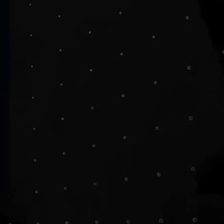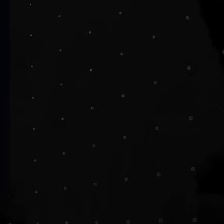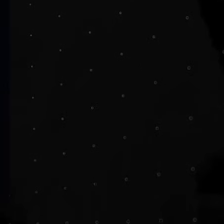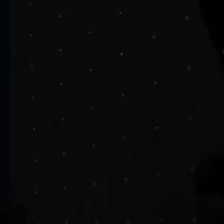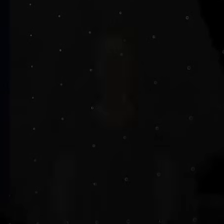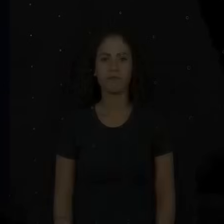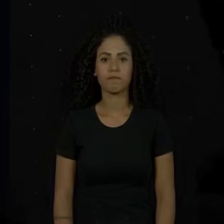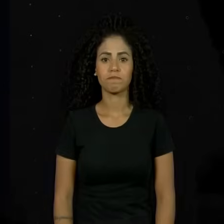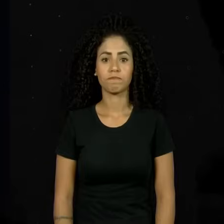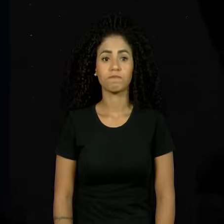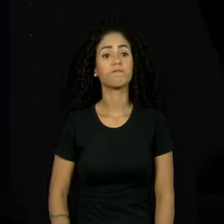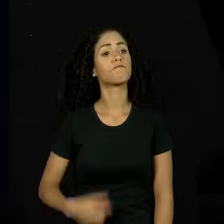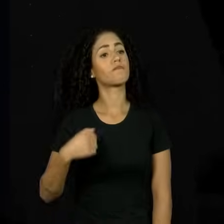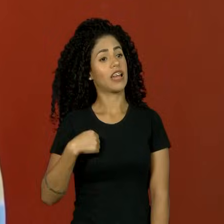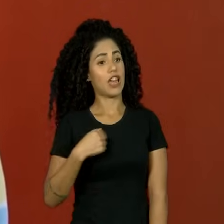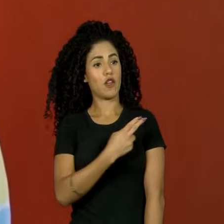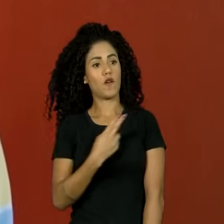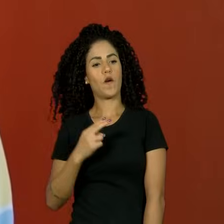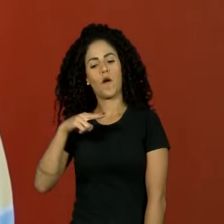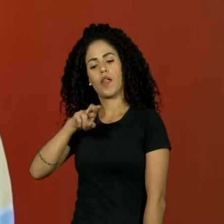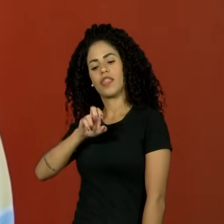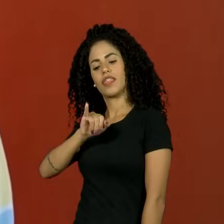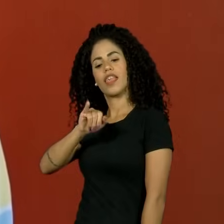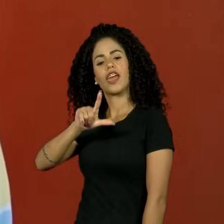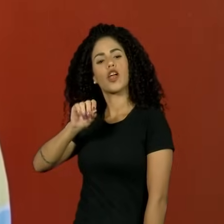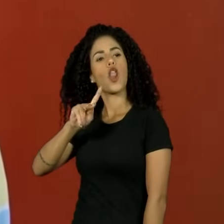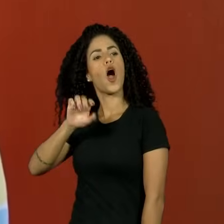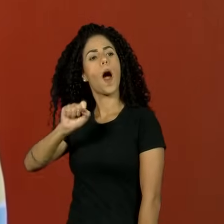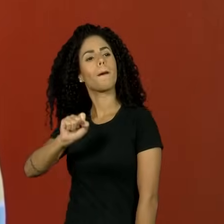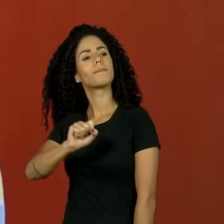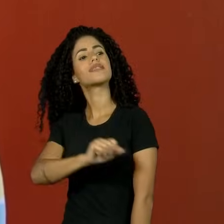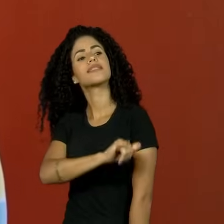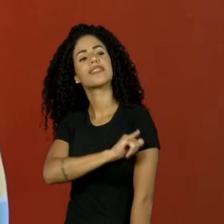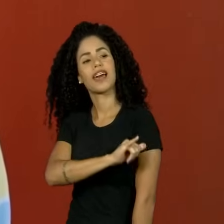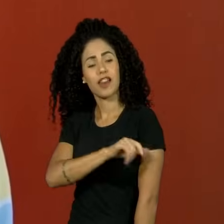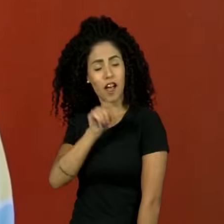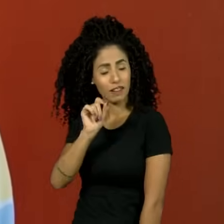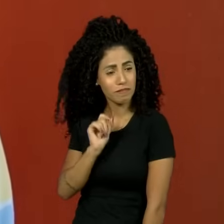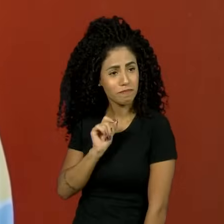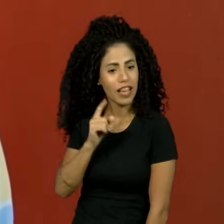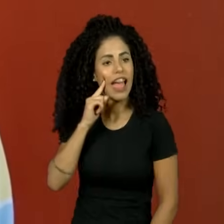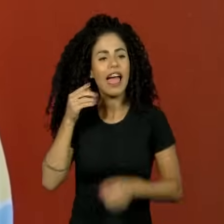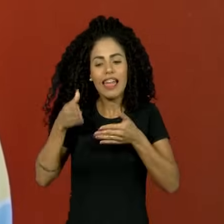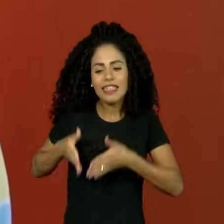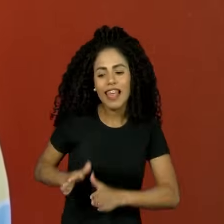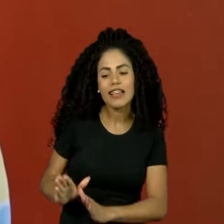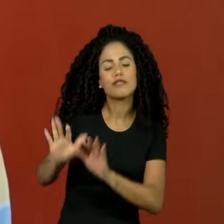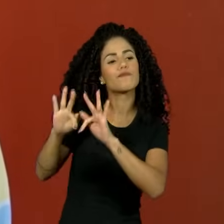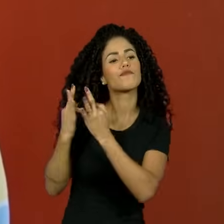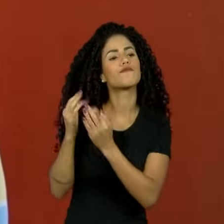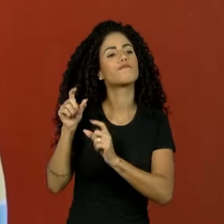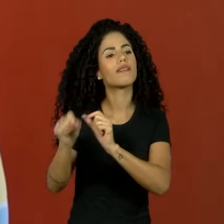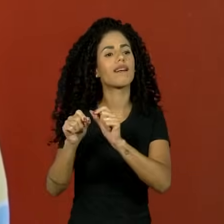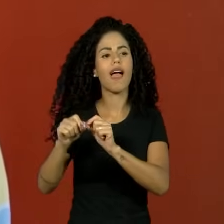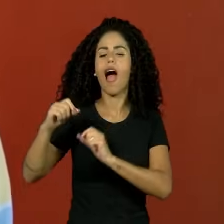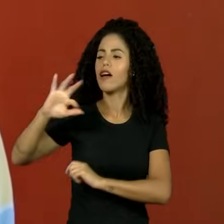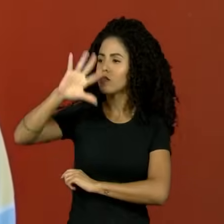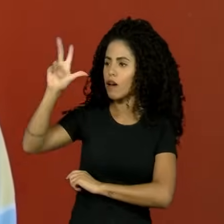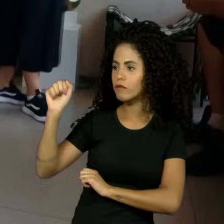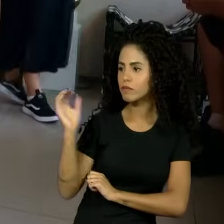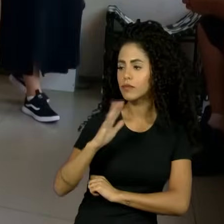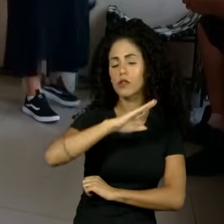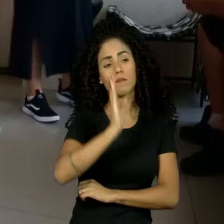Eu sou Ney Lopes, um carioca do subúrbio, nascido numa família